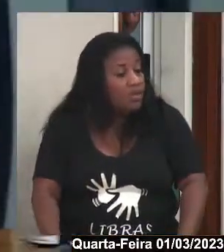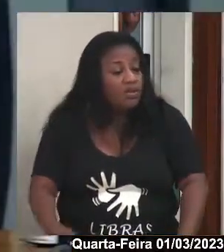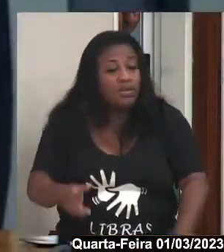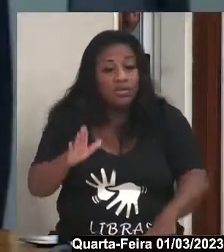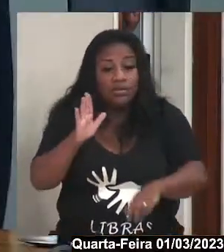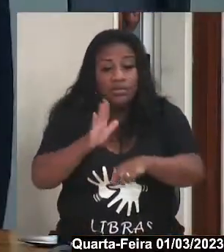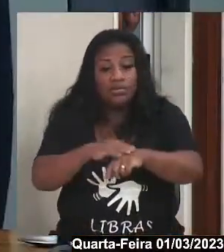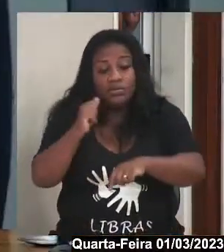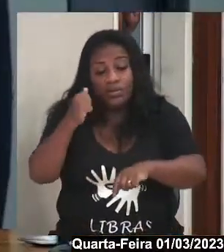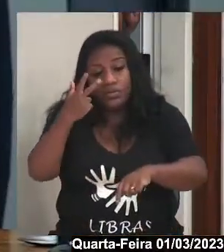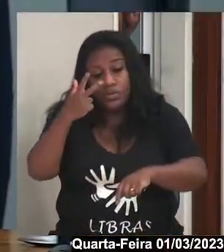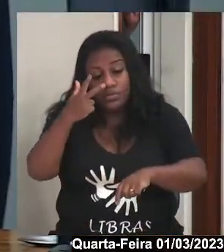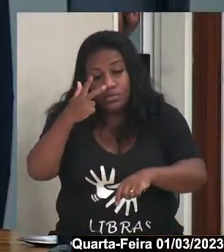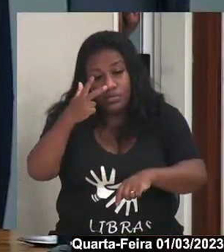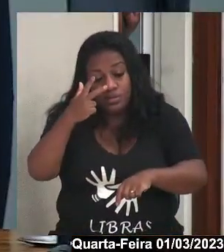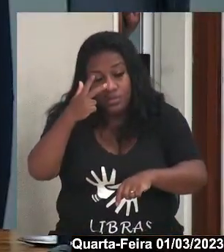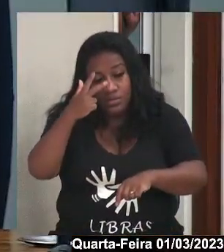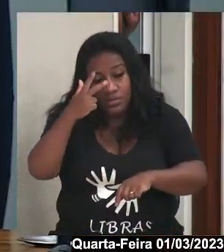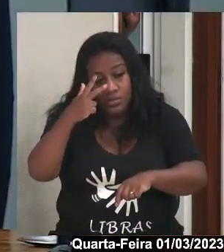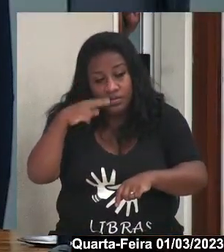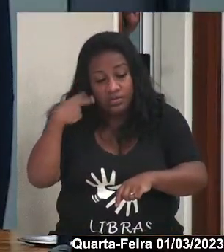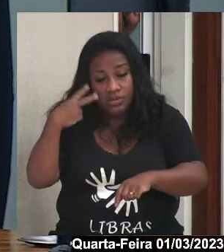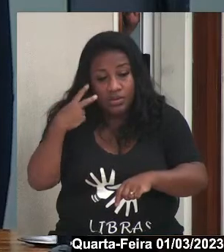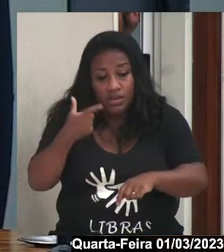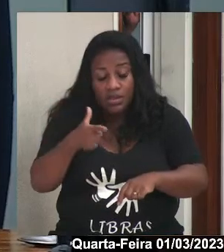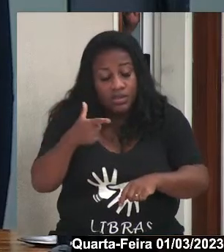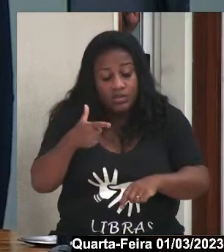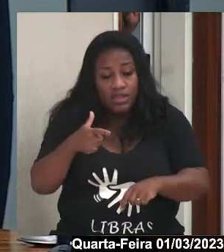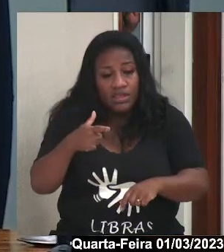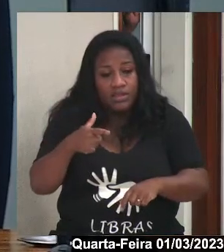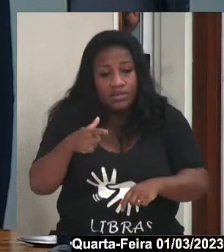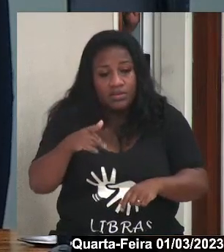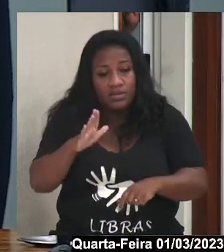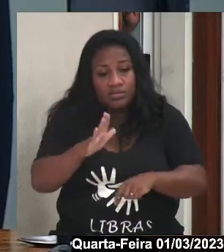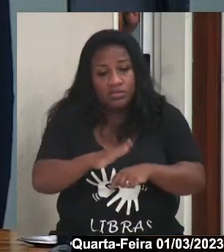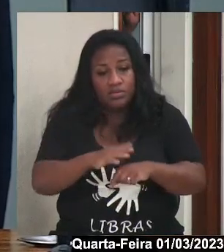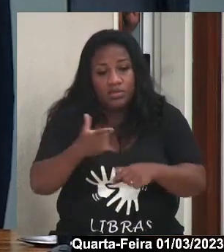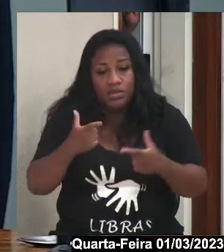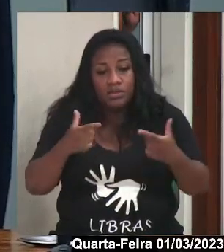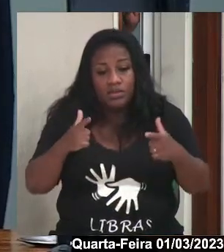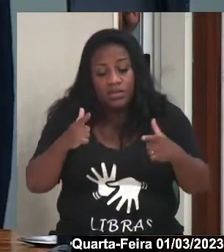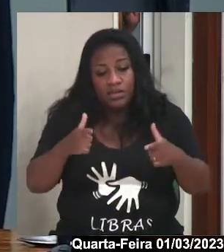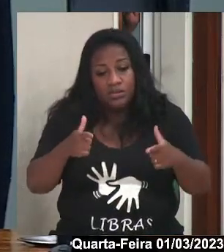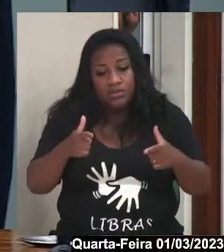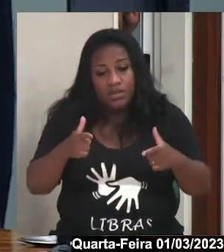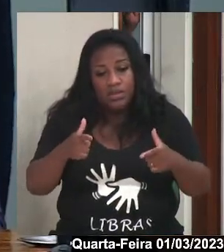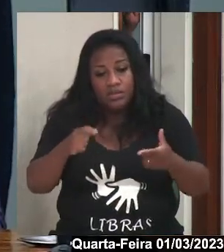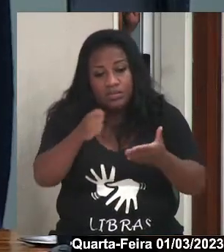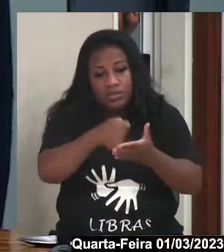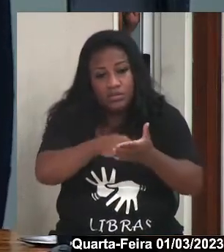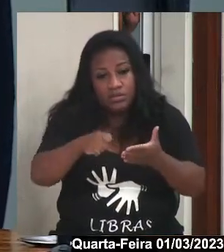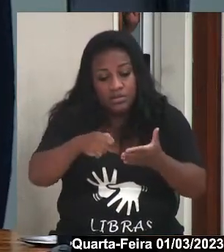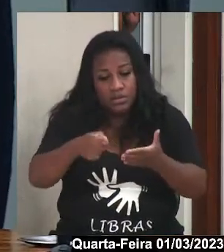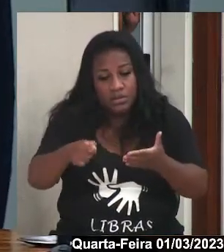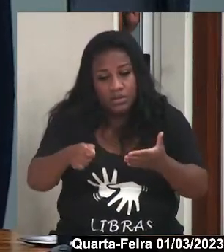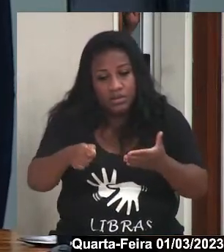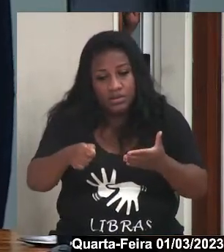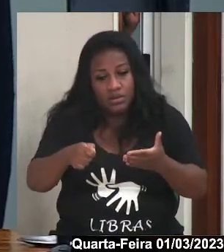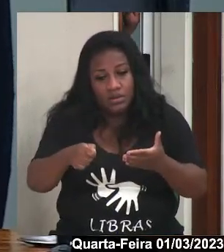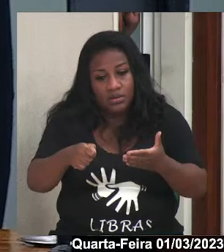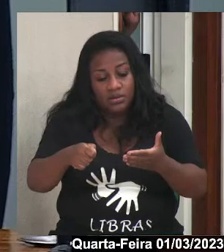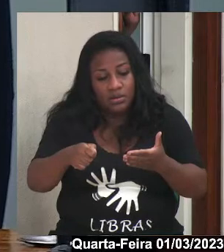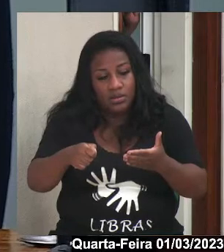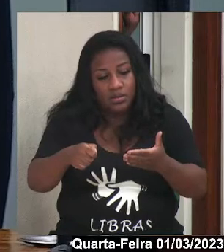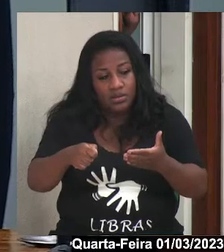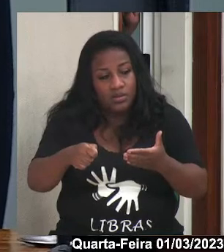Então, senhor secretário, que faça a chamada do próximo inscrito. Não há mais inscritos, senhor presidente. Não havendo mais inscritos...